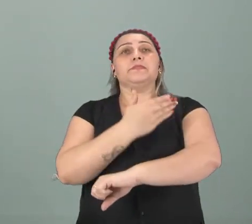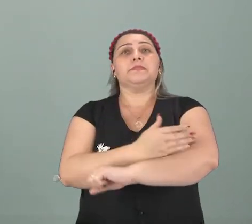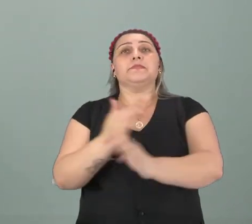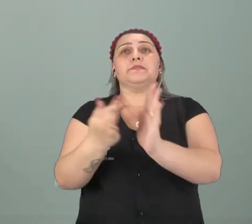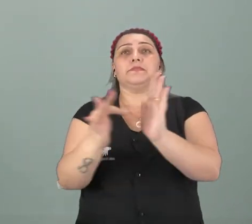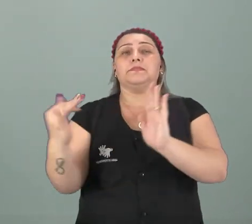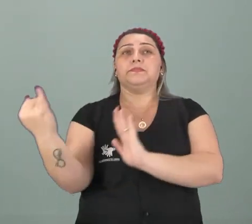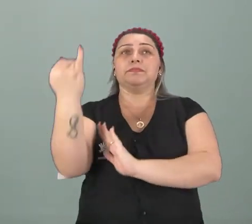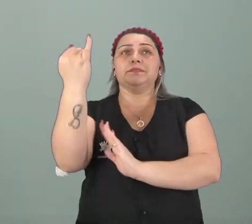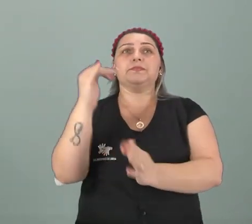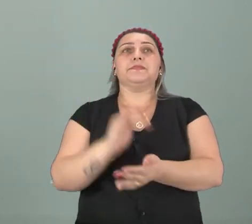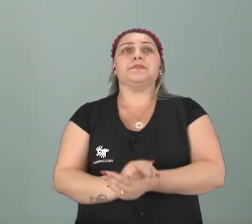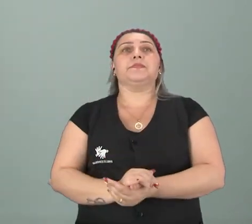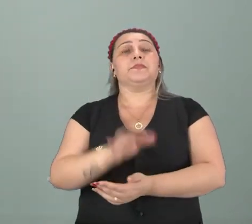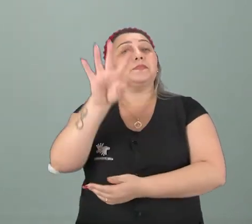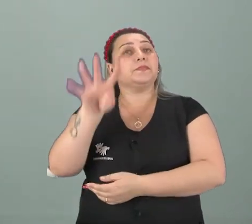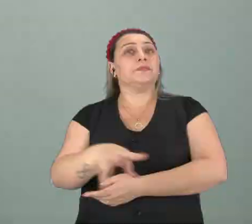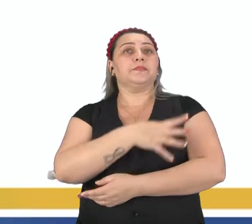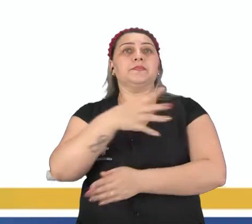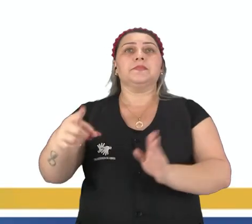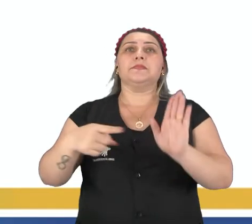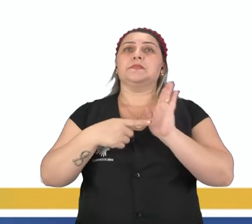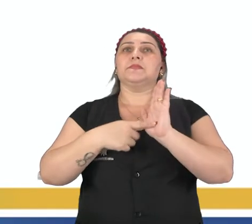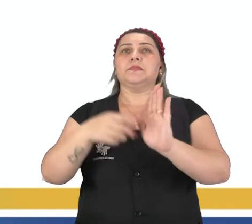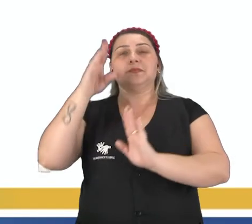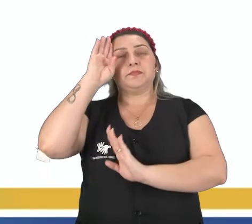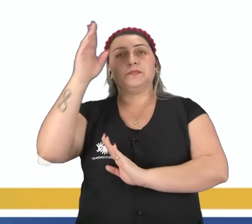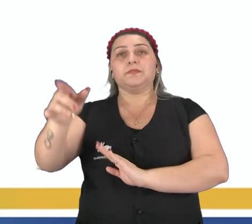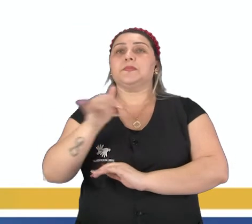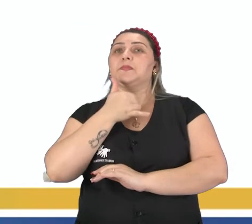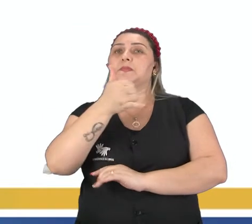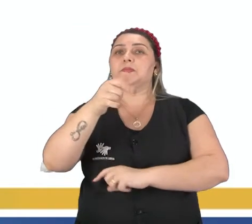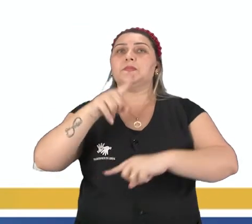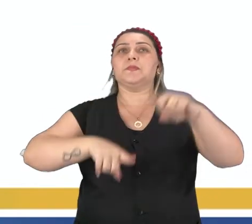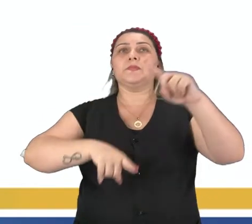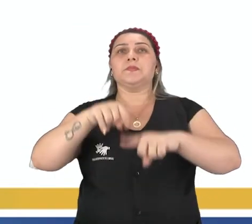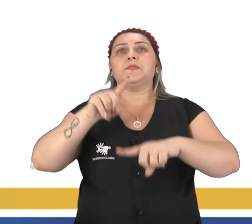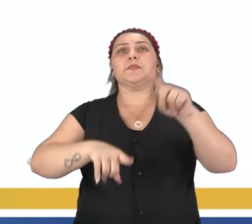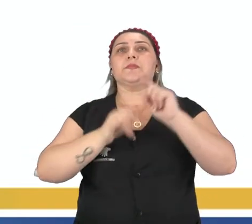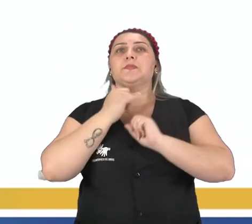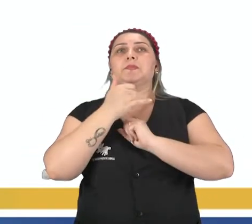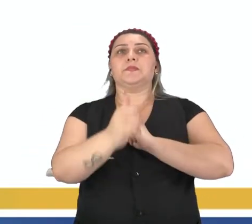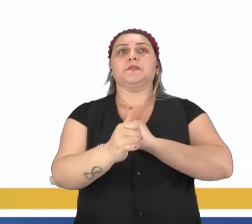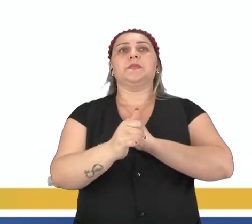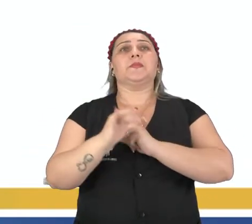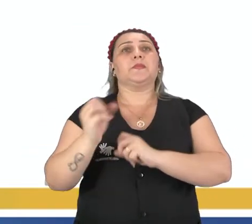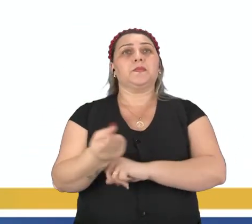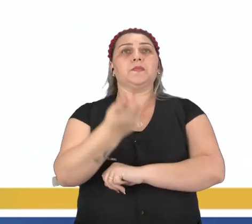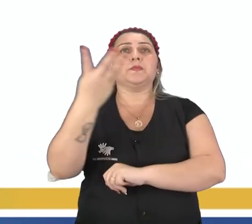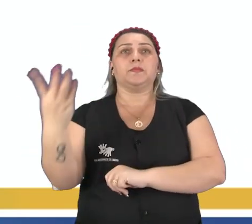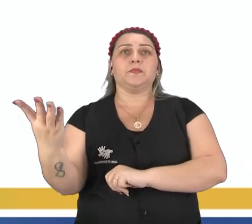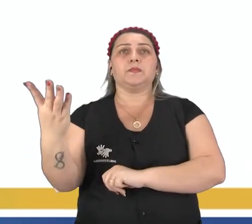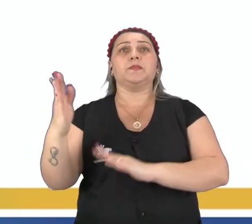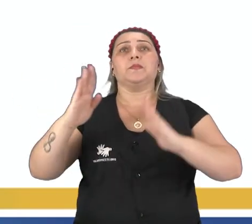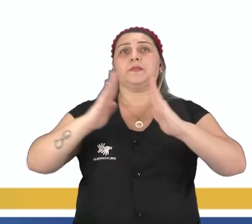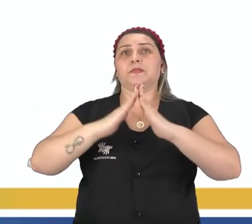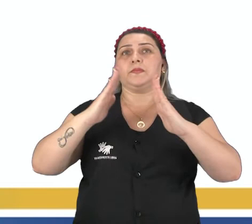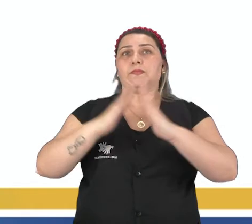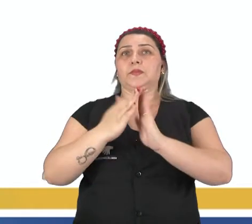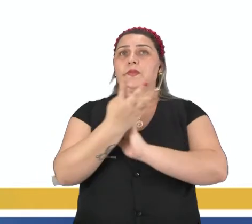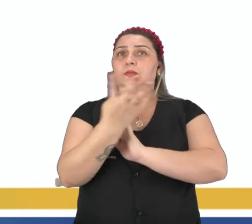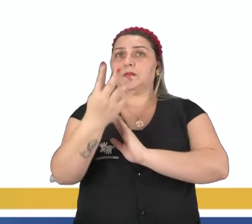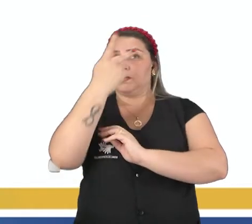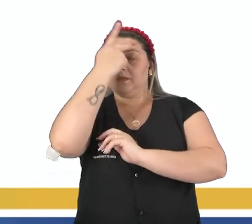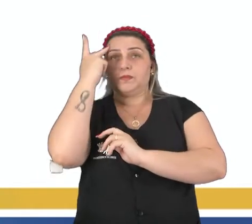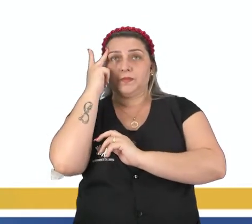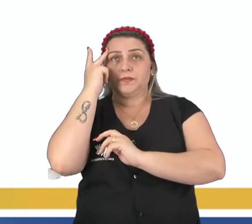formulinha bem importante, tá? Acompanhe comigo. A tabela a seguir mostra os principais eletrodomésticos e suas quantidades em uma